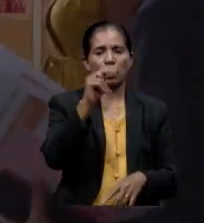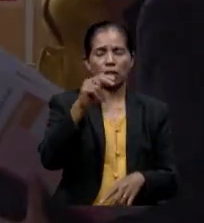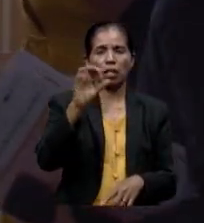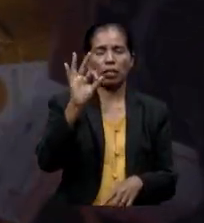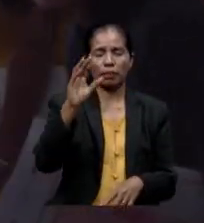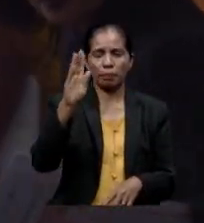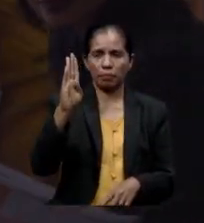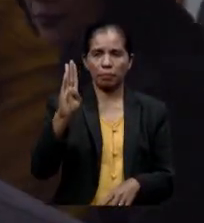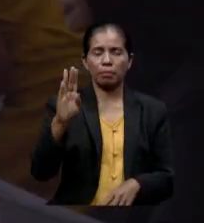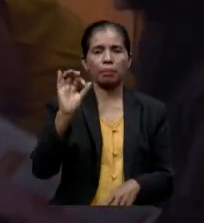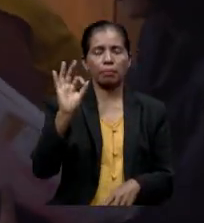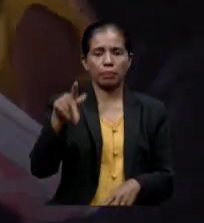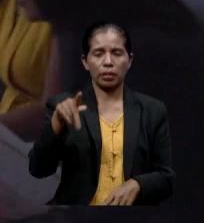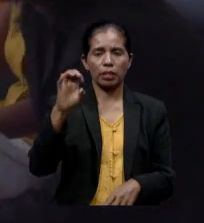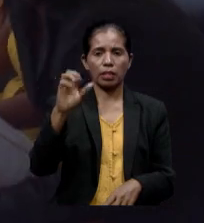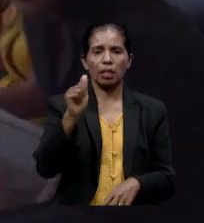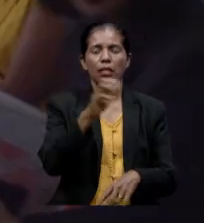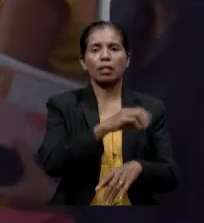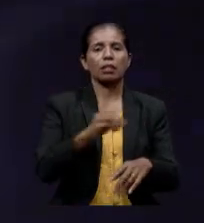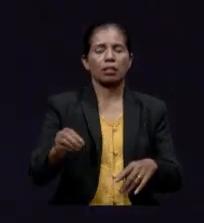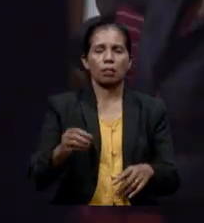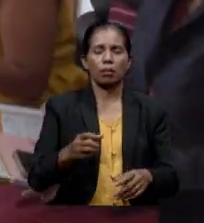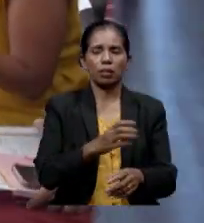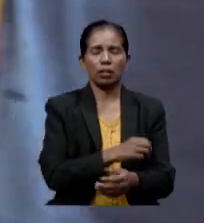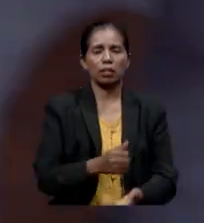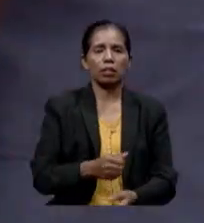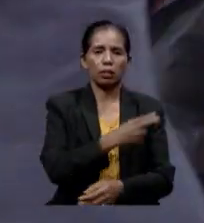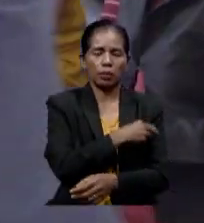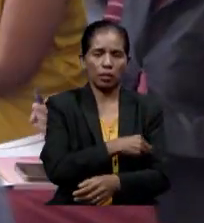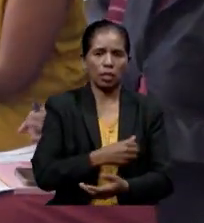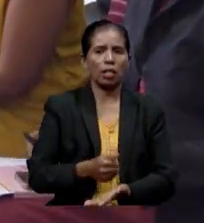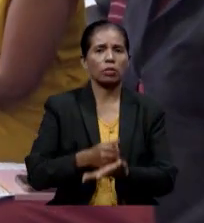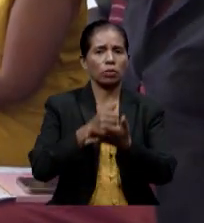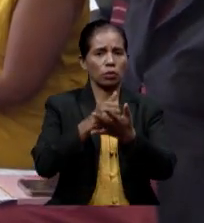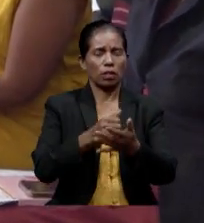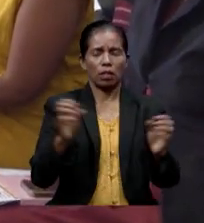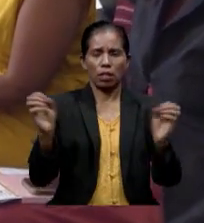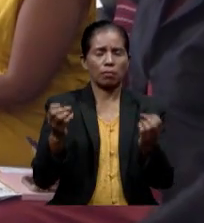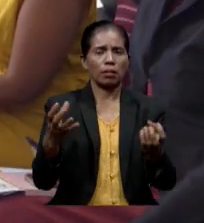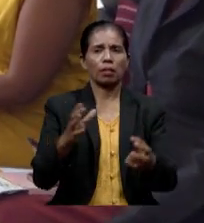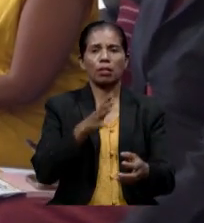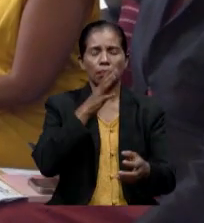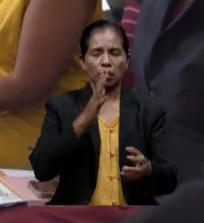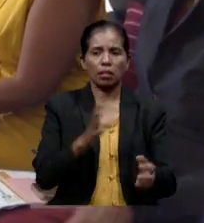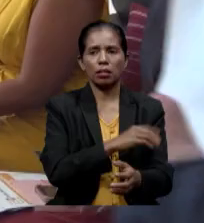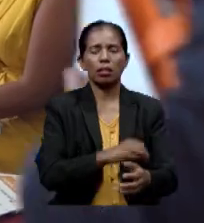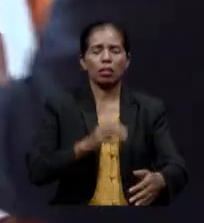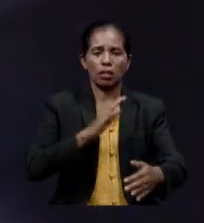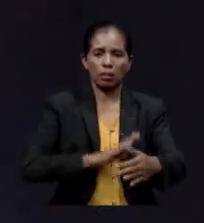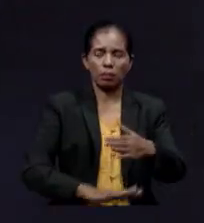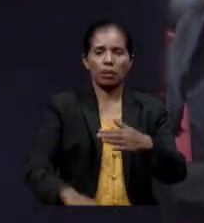inan isin rua as, tampa facilidade saúde, nebe la suficiente, nomos inan isin rua balu, nebe prefere parto e a